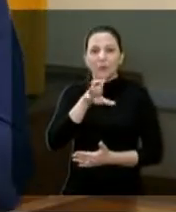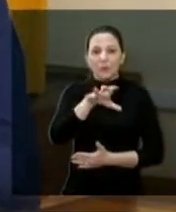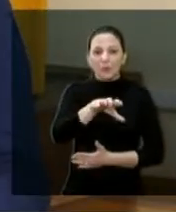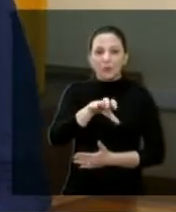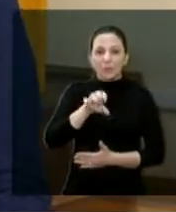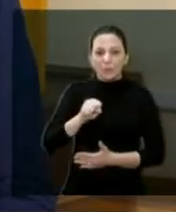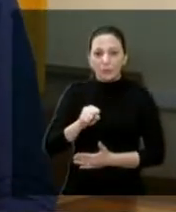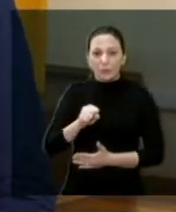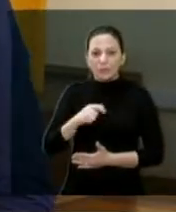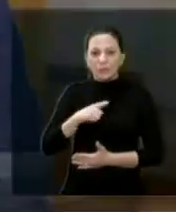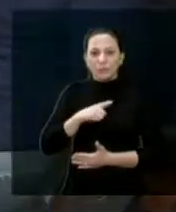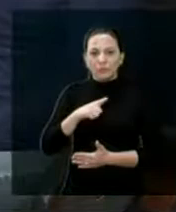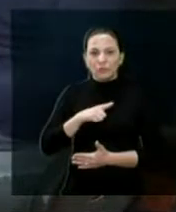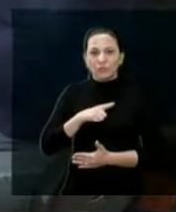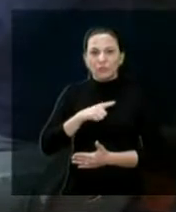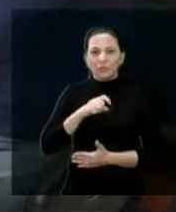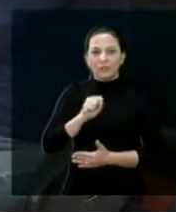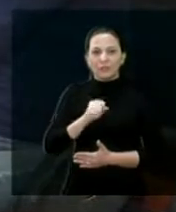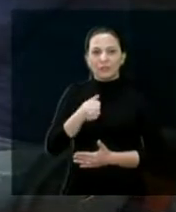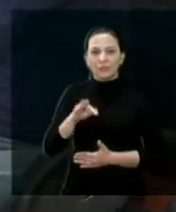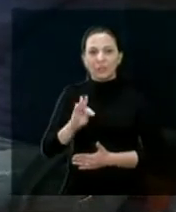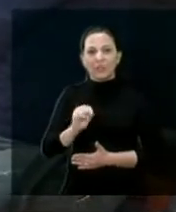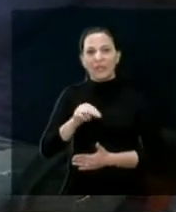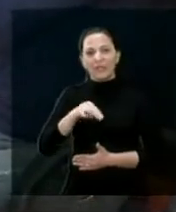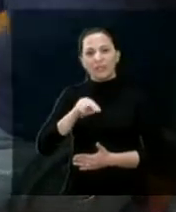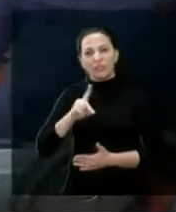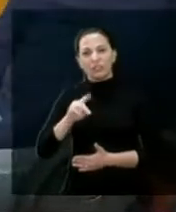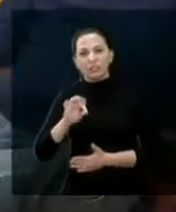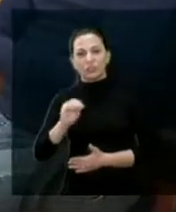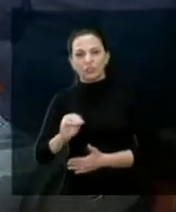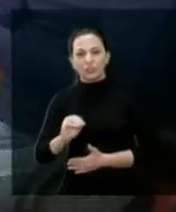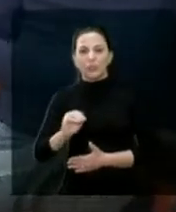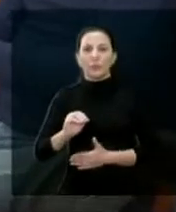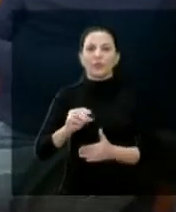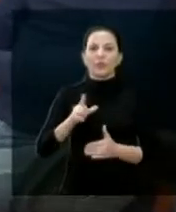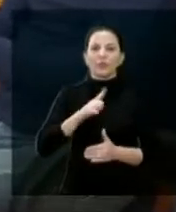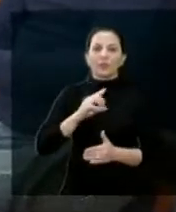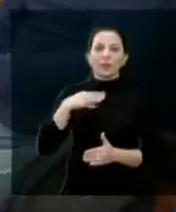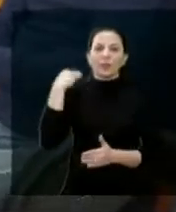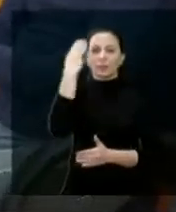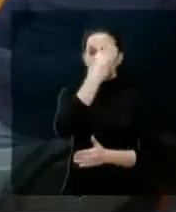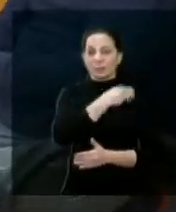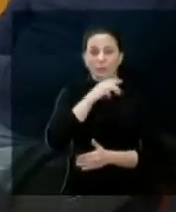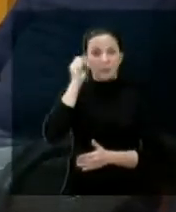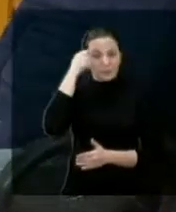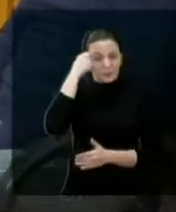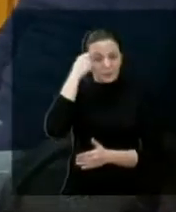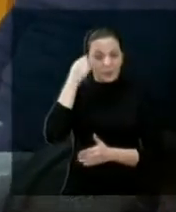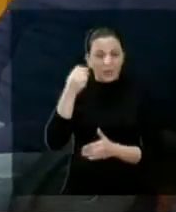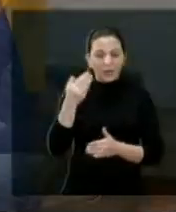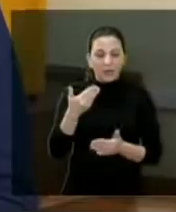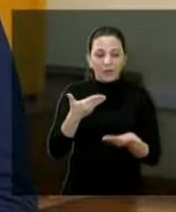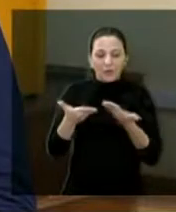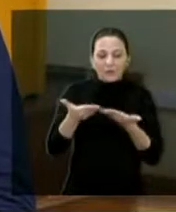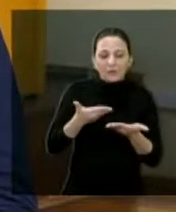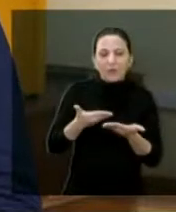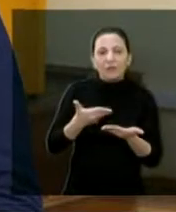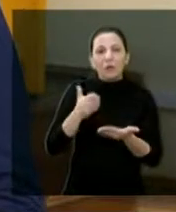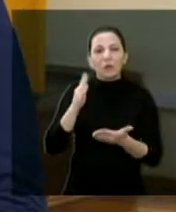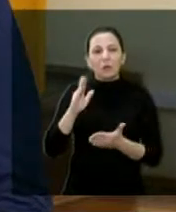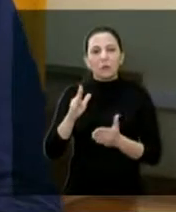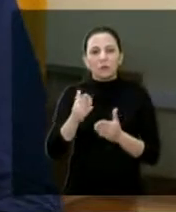ele tinha um São Benedito, pôs aqui, e a imagem da Senhora Aparecida. Olha aqui, hein, vocês não vão falar comigo. Acabou o jogo